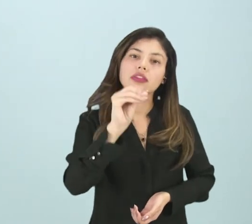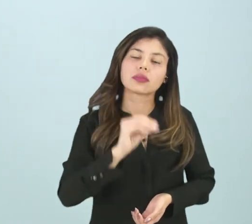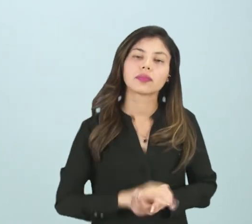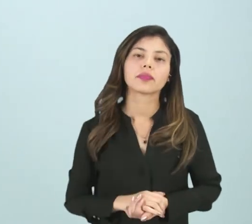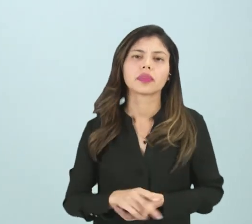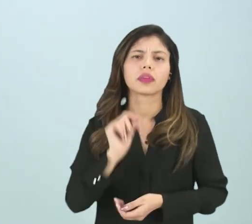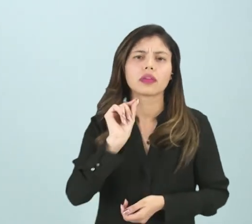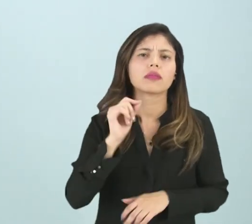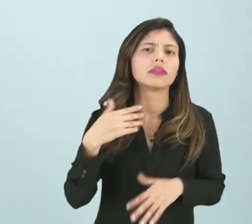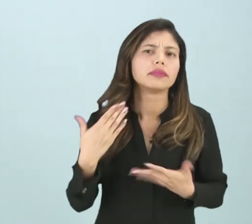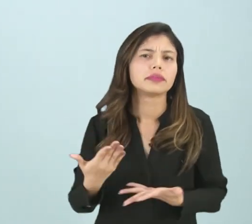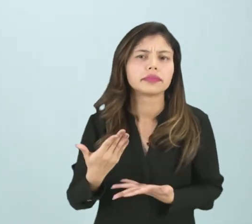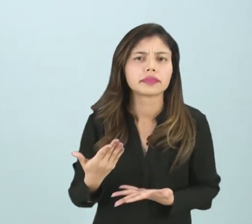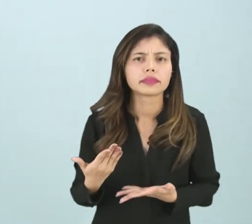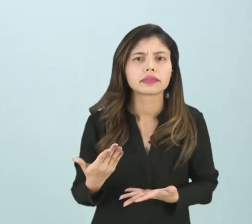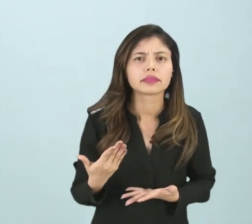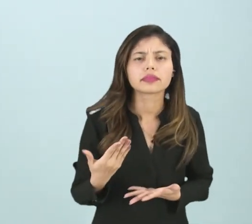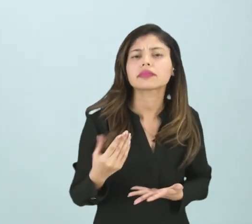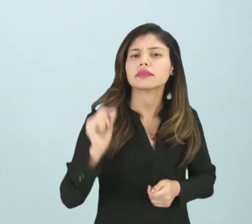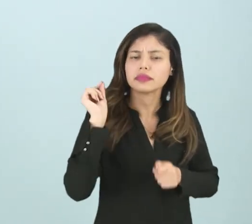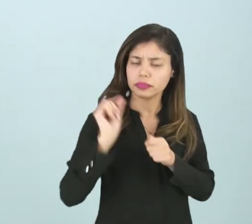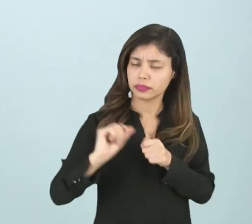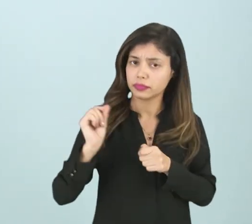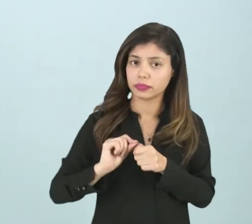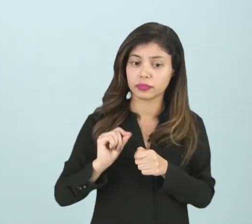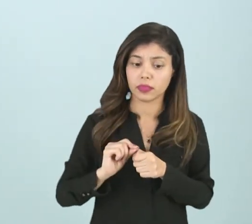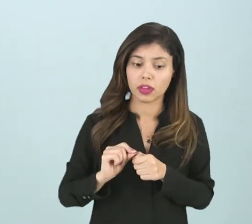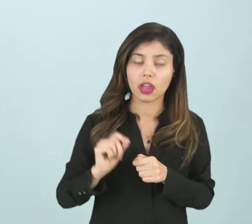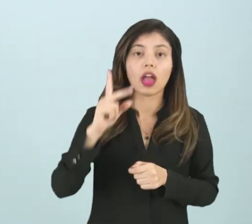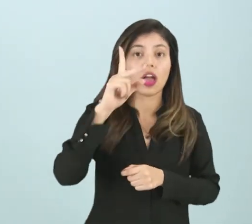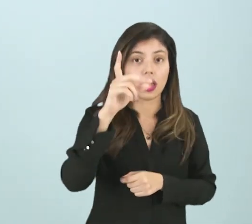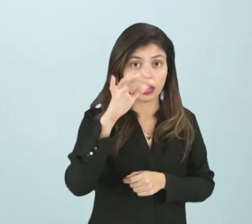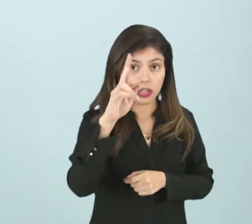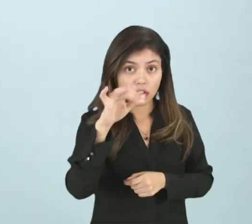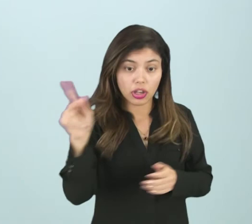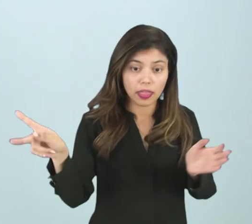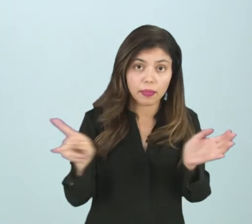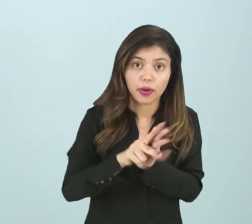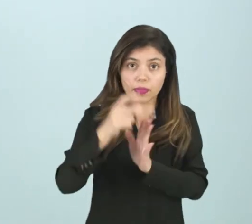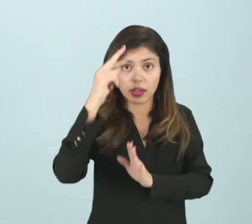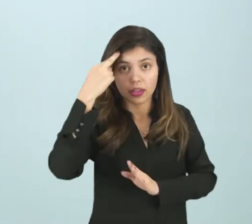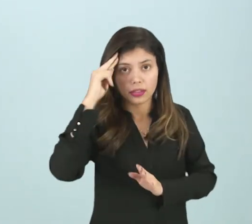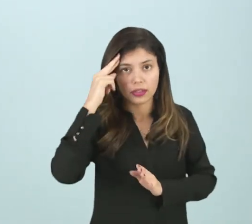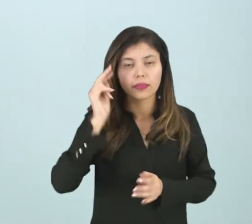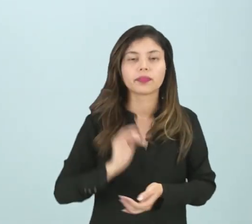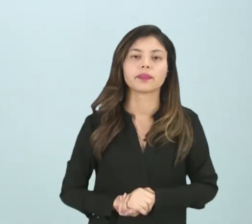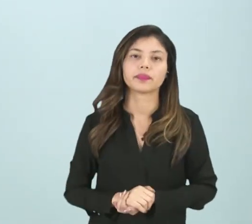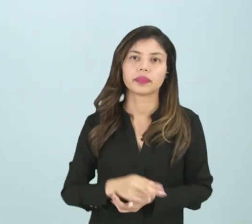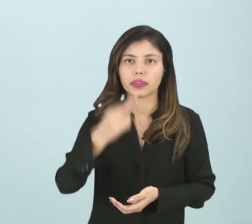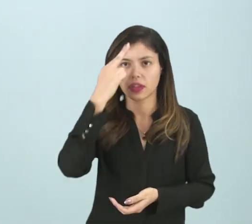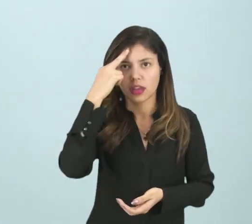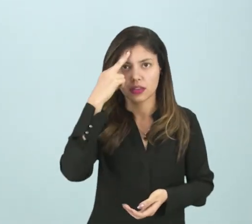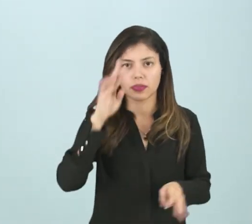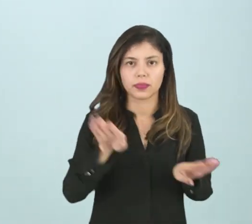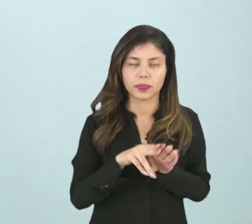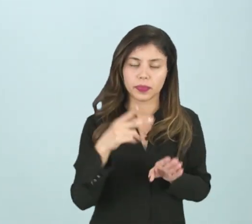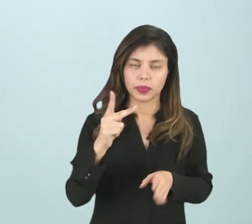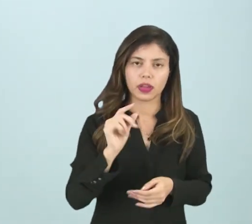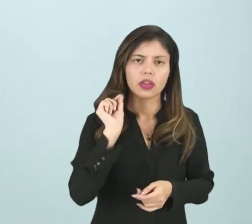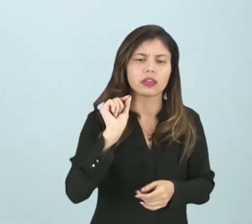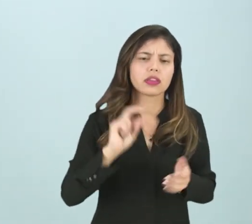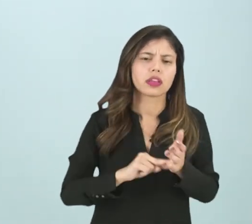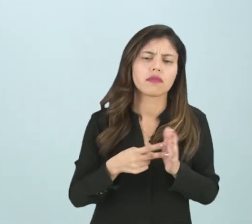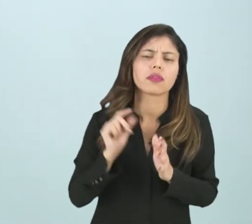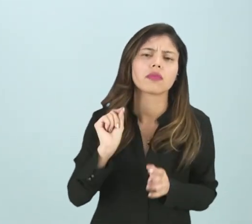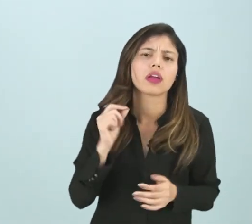criticismo? Criticismo é fazer a crítica da própria razão. Por isso a obra dele se chama Crítica da Razão Pura. O que é que significa